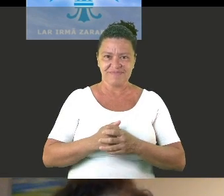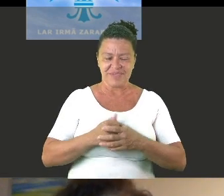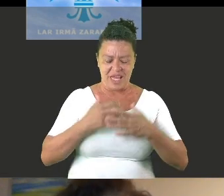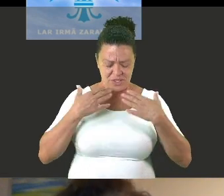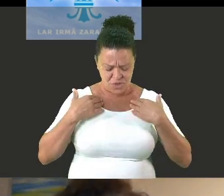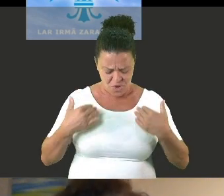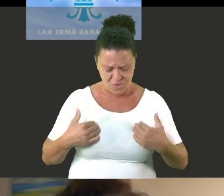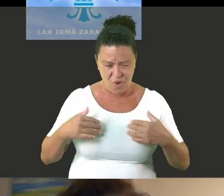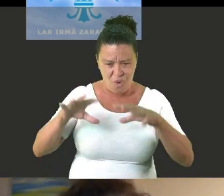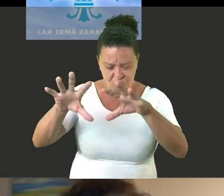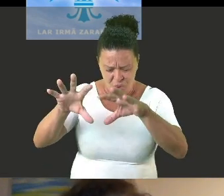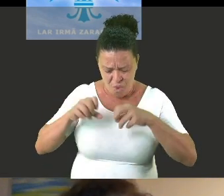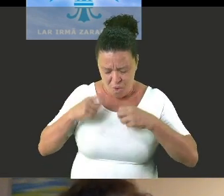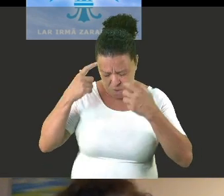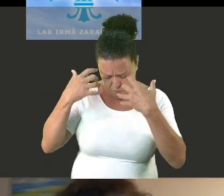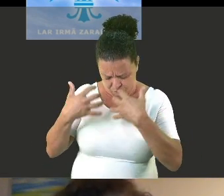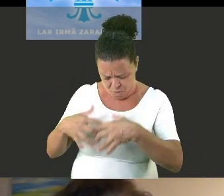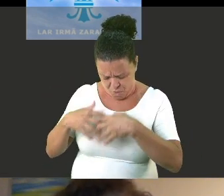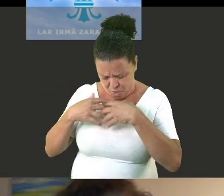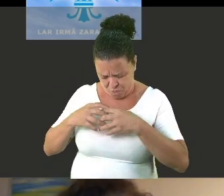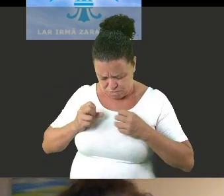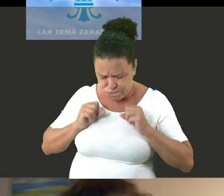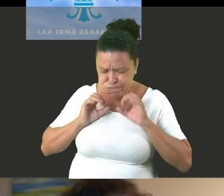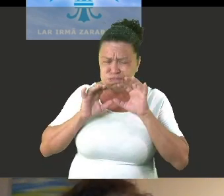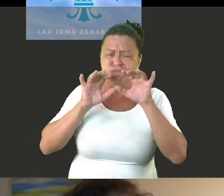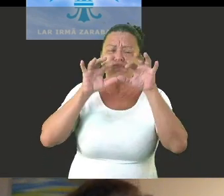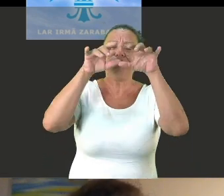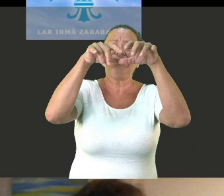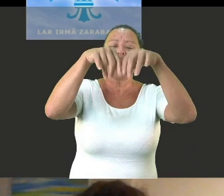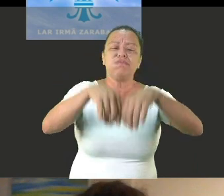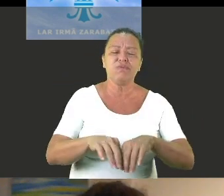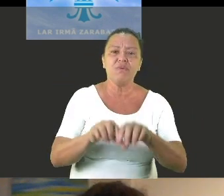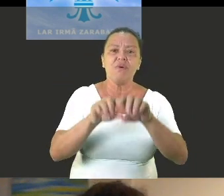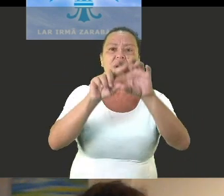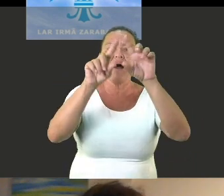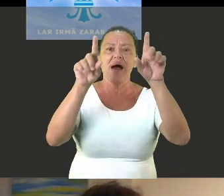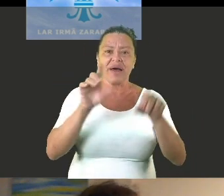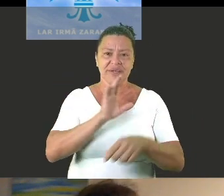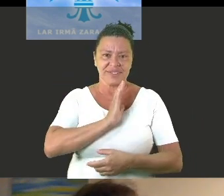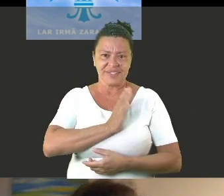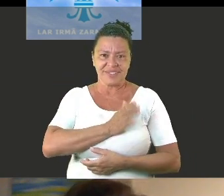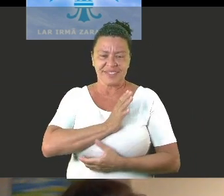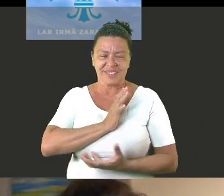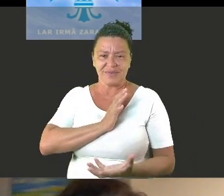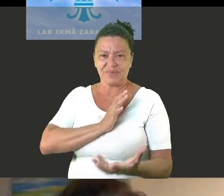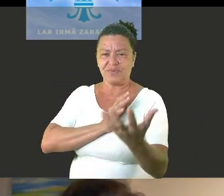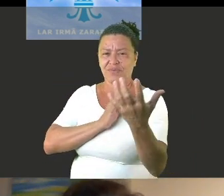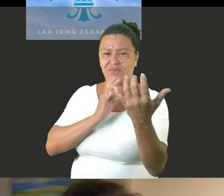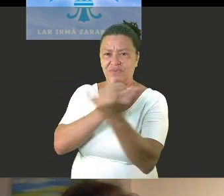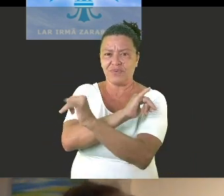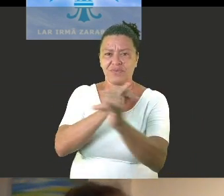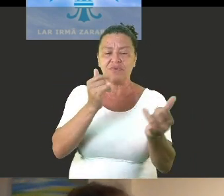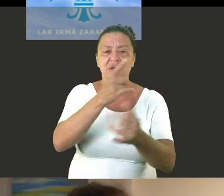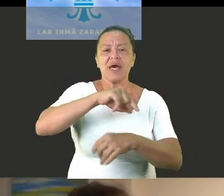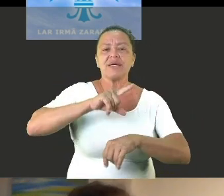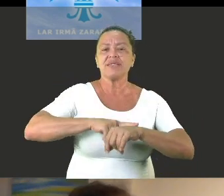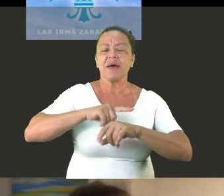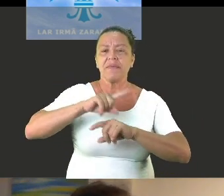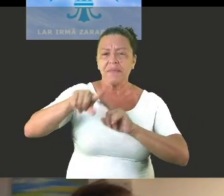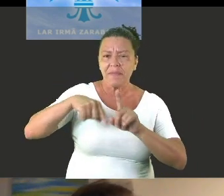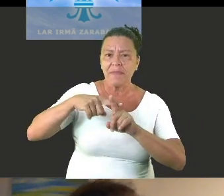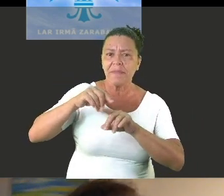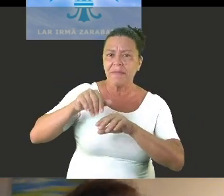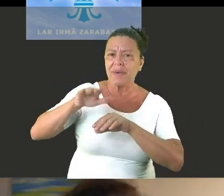corpos, em nossas mentes, em nossos corações, e que nós possamos irradiá-las cada vez